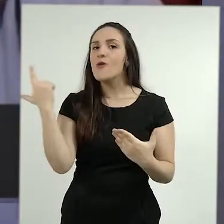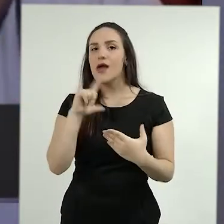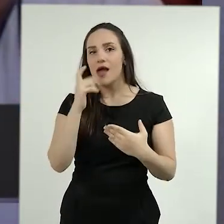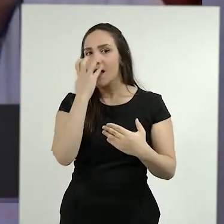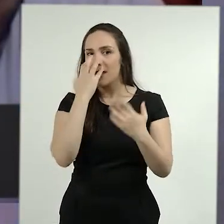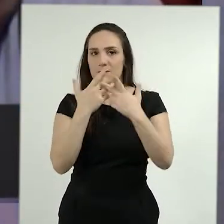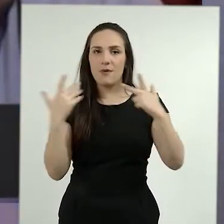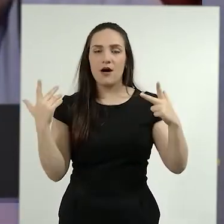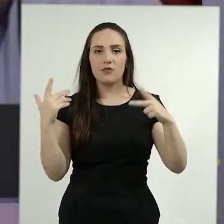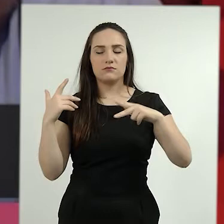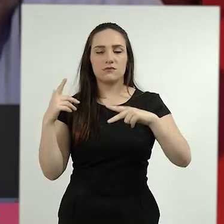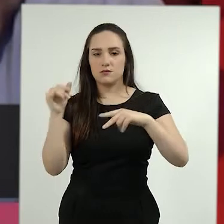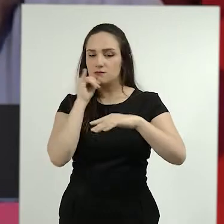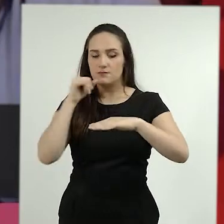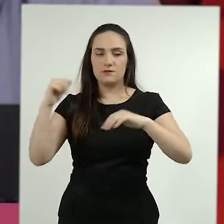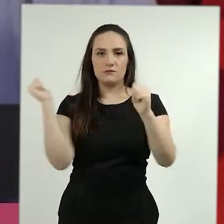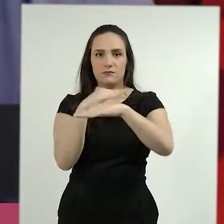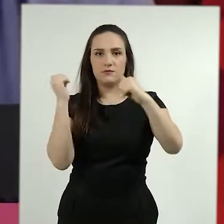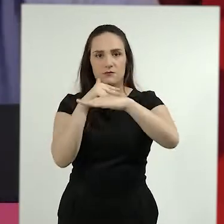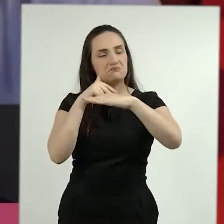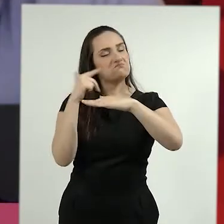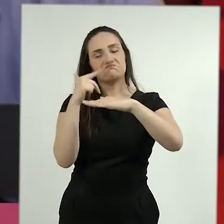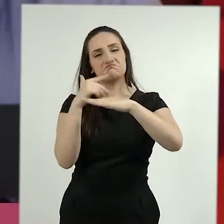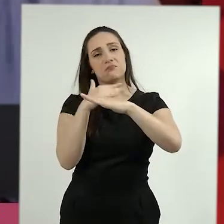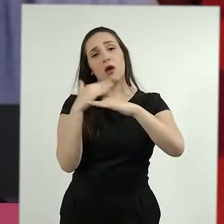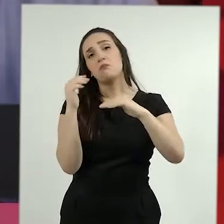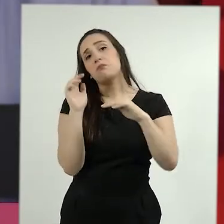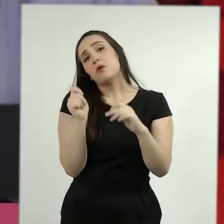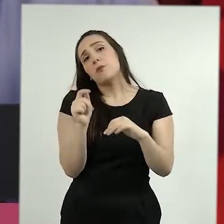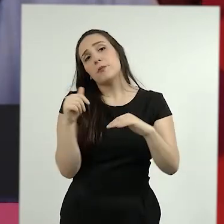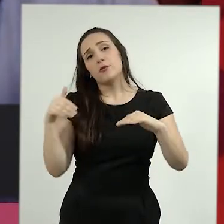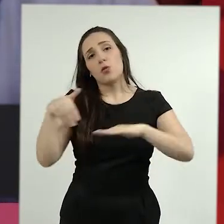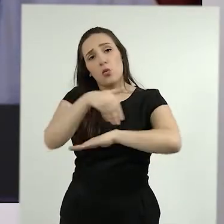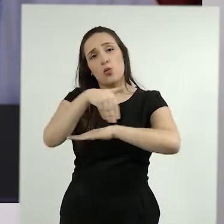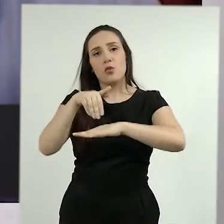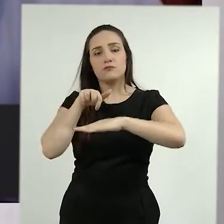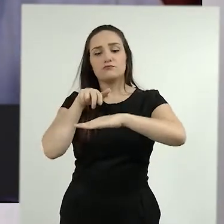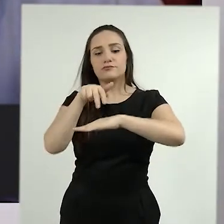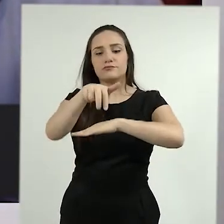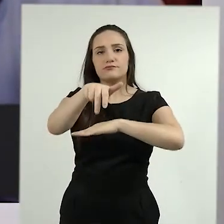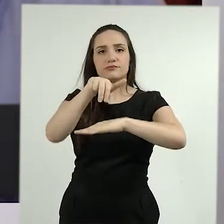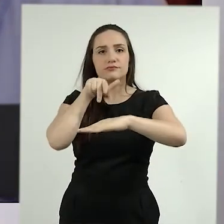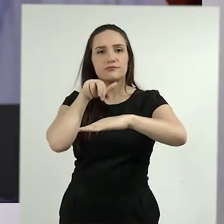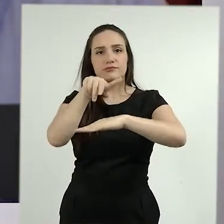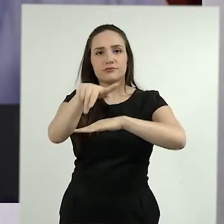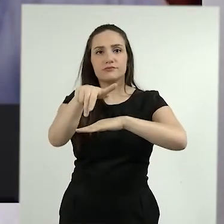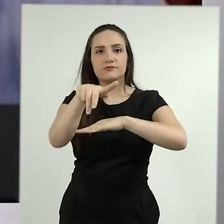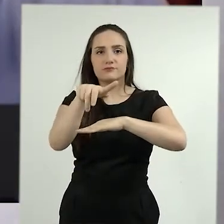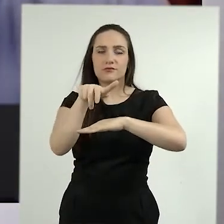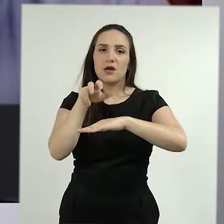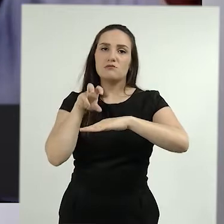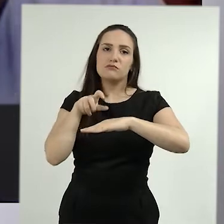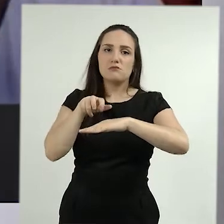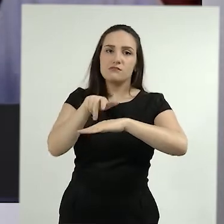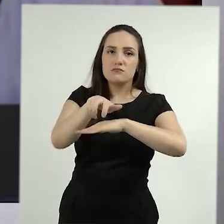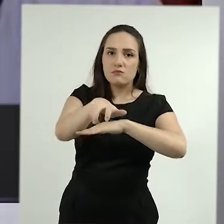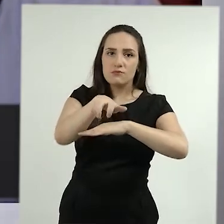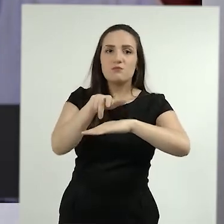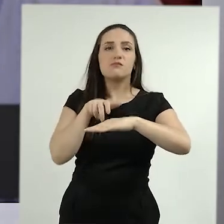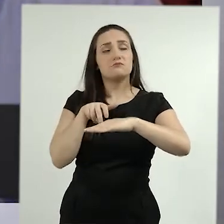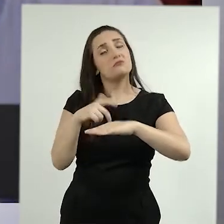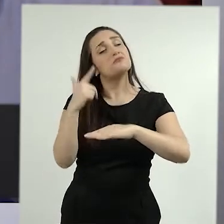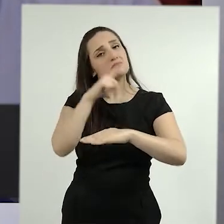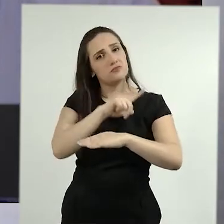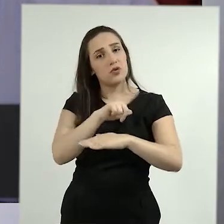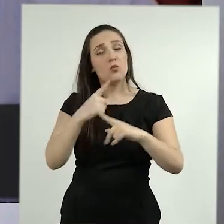animais cruzem as rodovias. A gente sabe, a gente percebeu ao longo dos anos que esses animais, que a movimentação nas